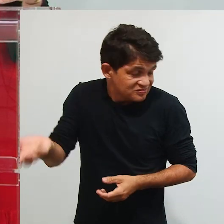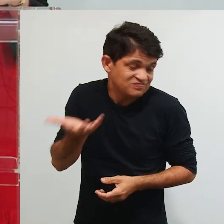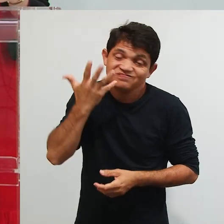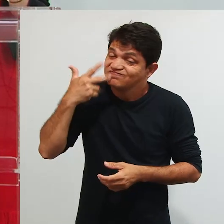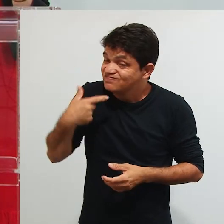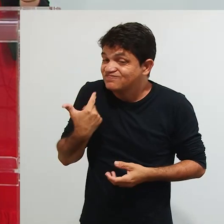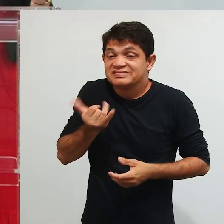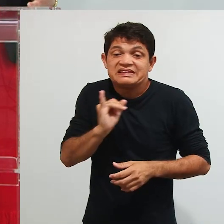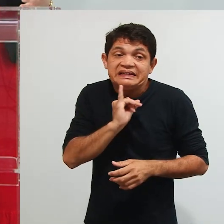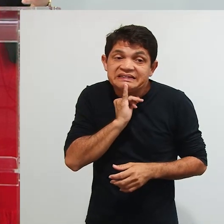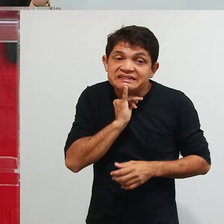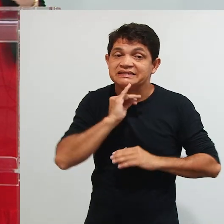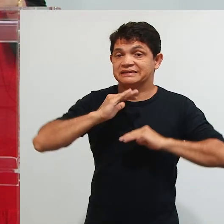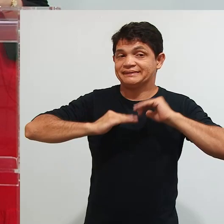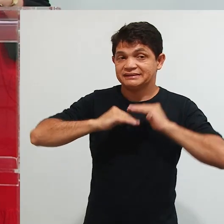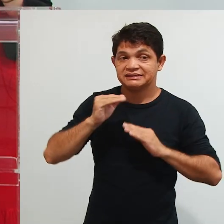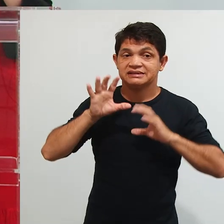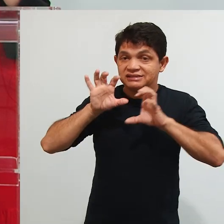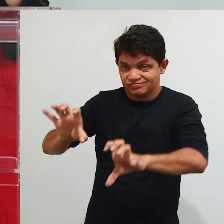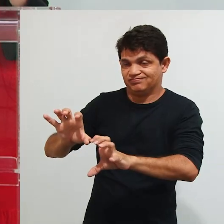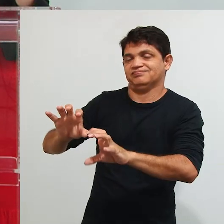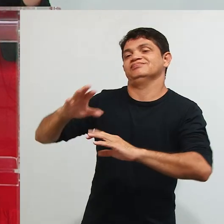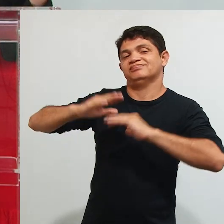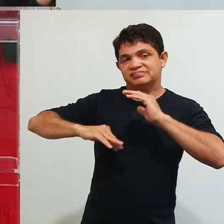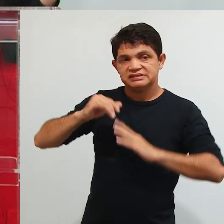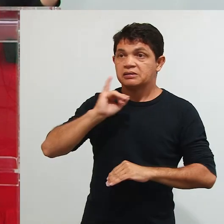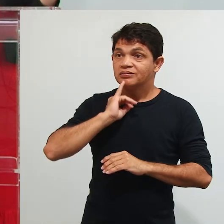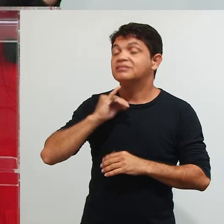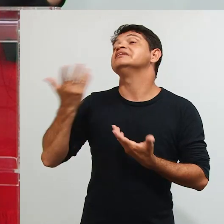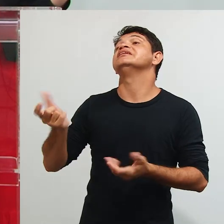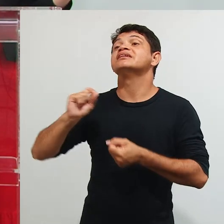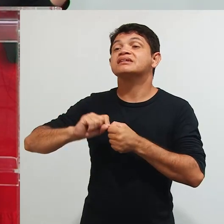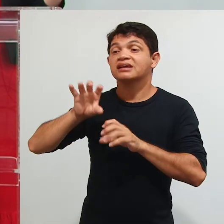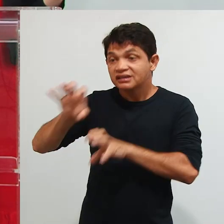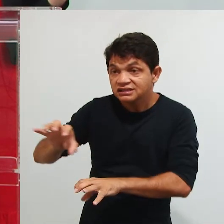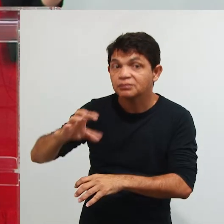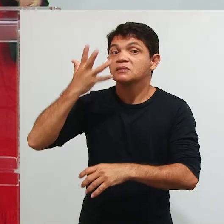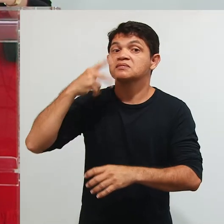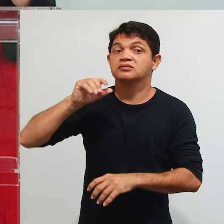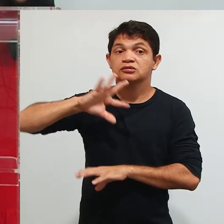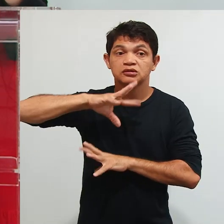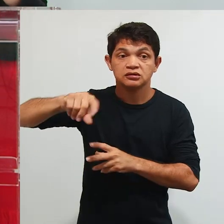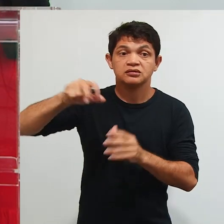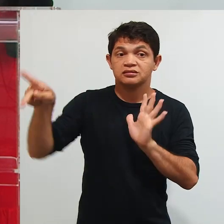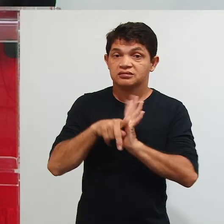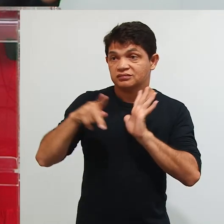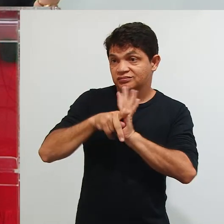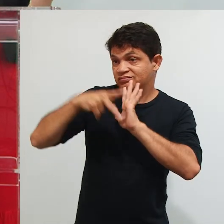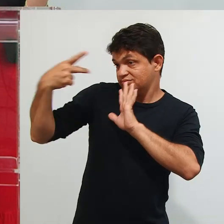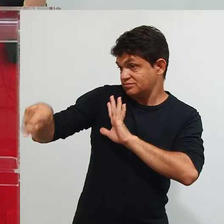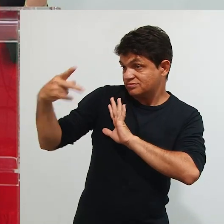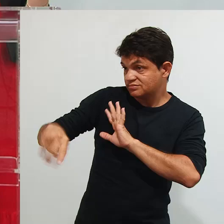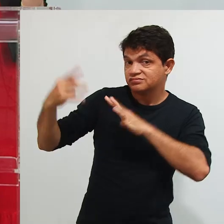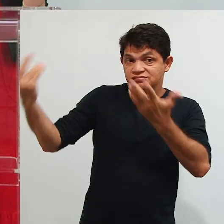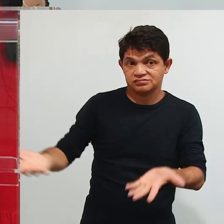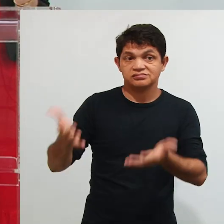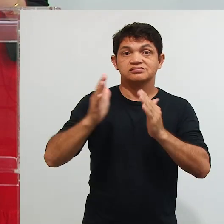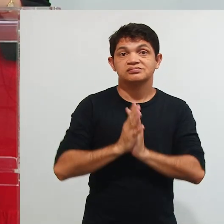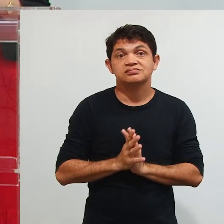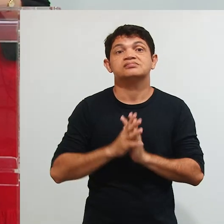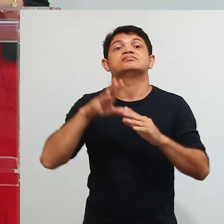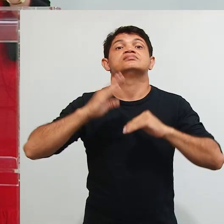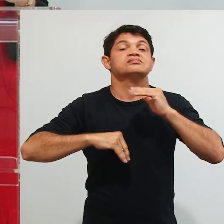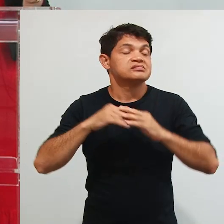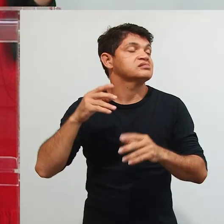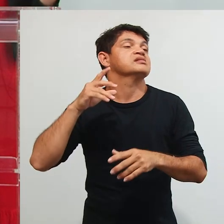criança, gente, criança é criança, né, ela não para quieta mesmo. Isso já é da criança, né? A criança, você